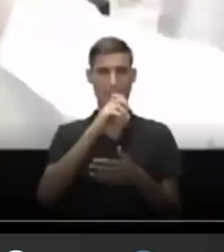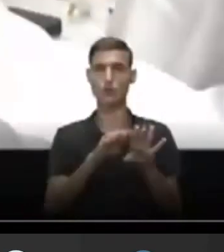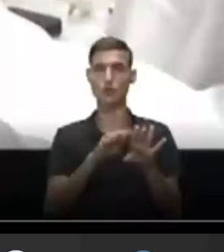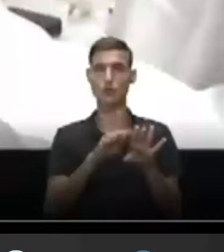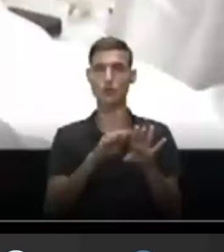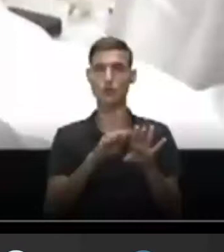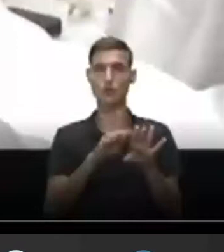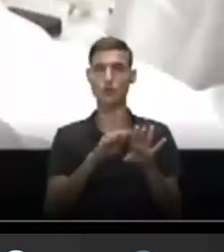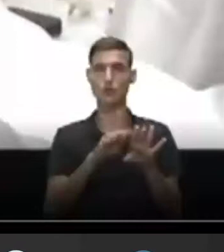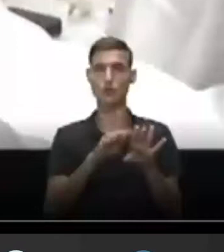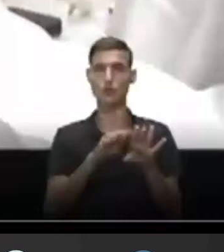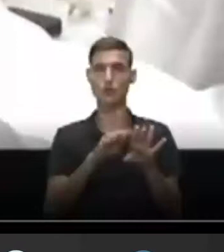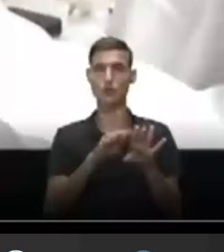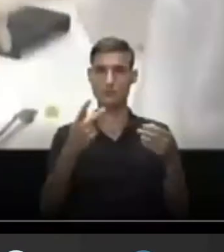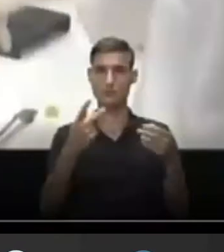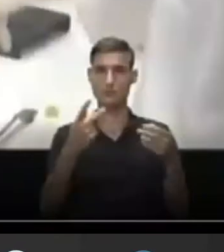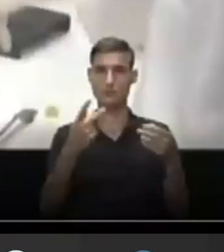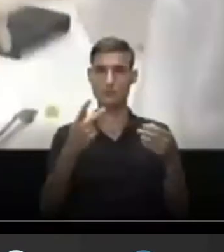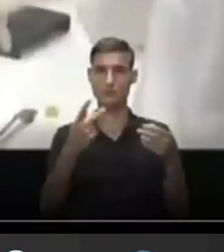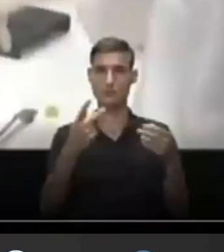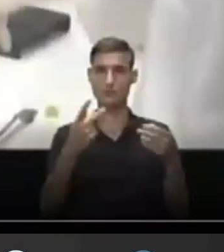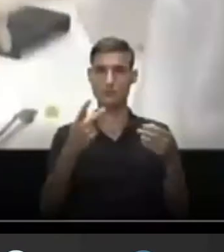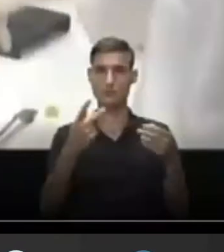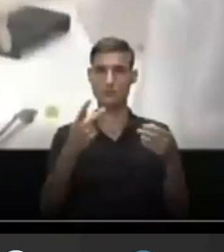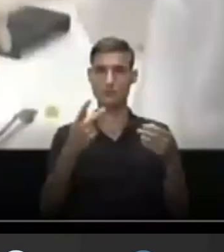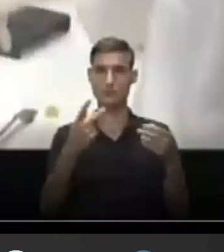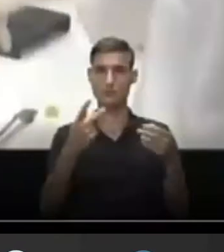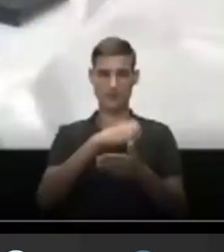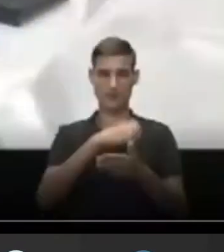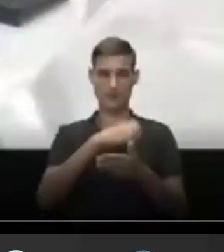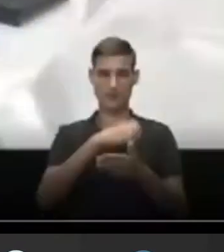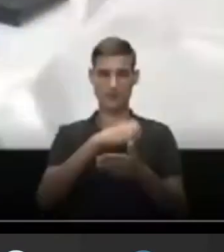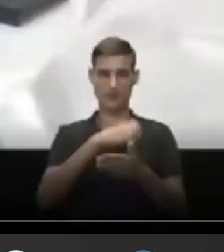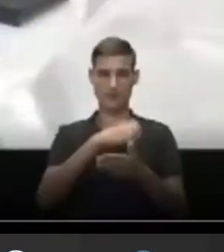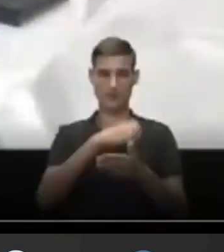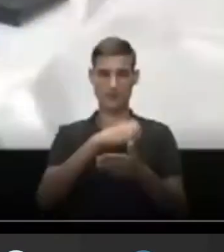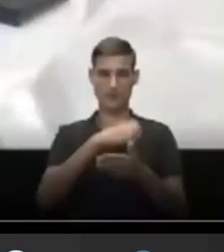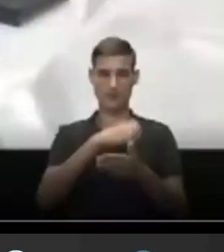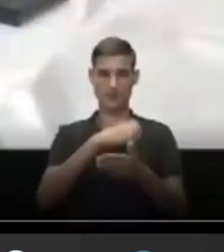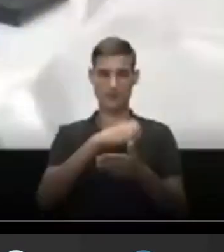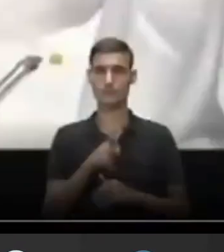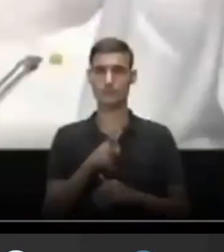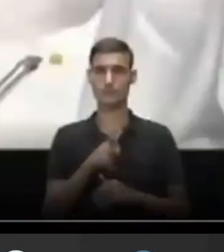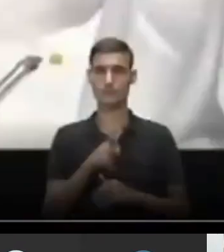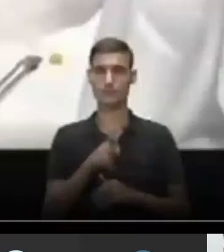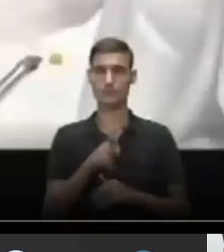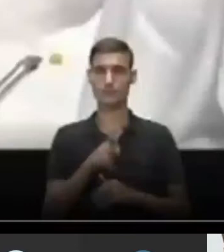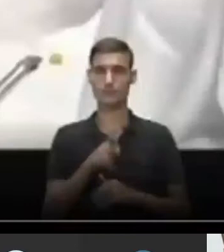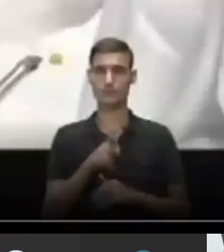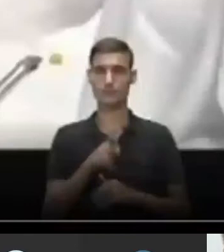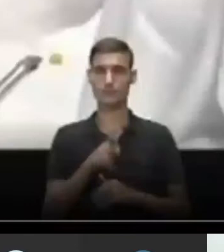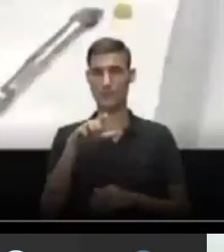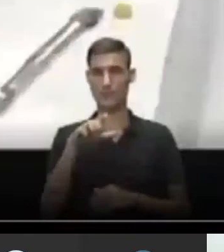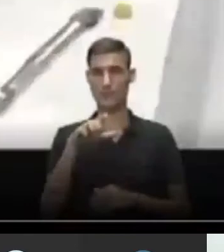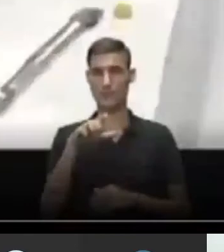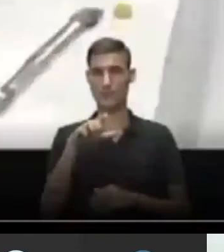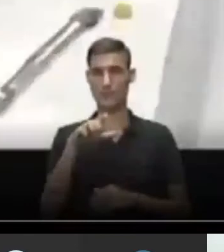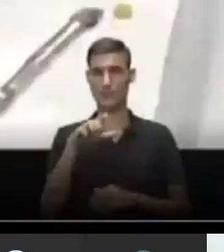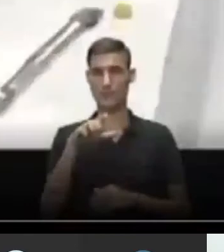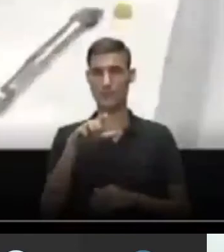Pronto, viu aí? Você coloca no funil e faz aquele mesmo processo que foi mostrado, de agitar, certo?